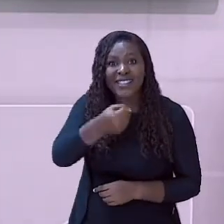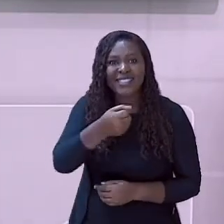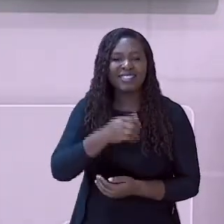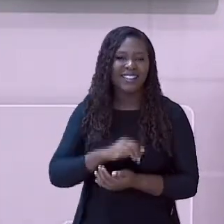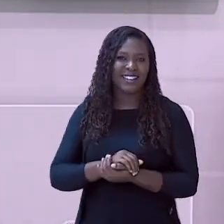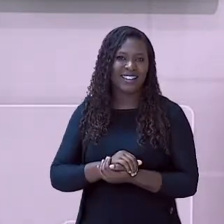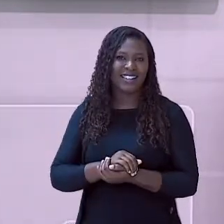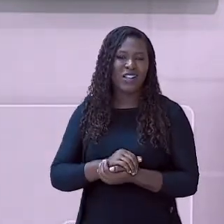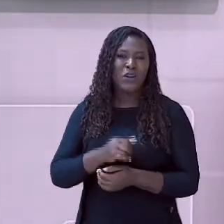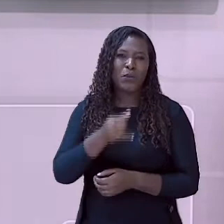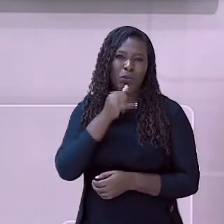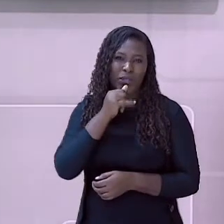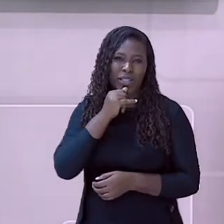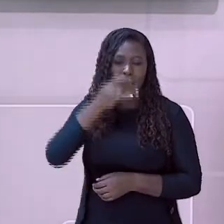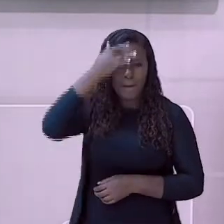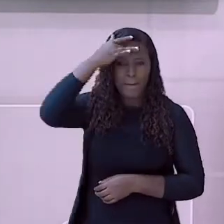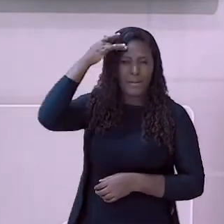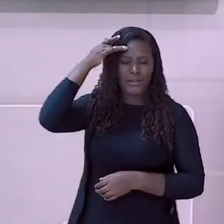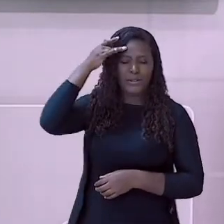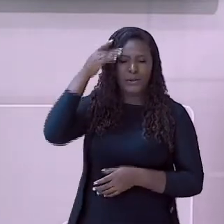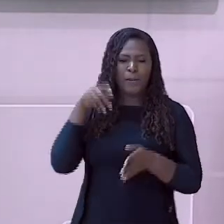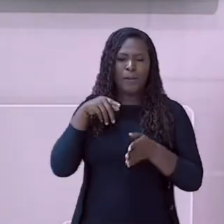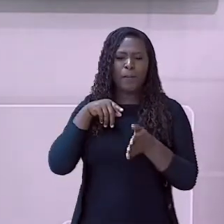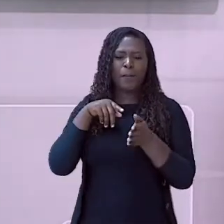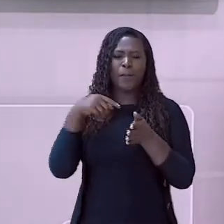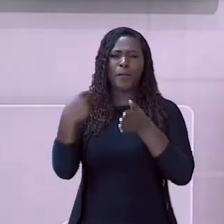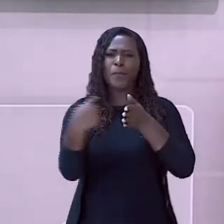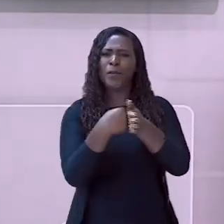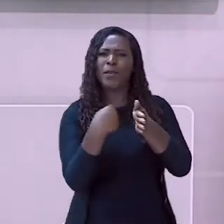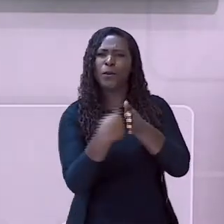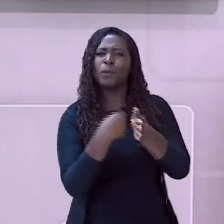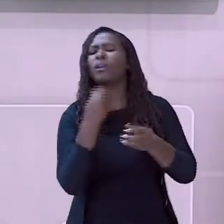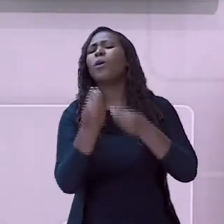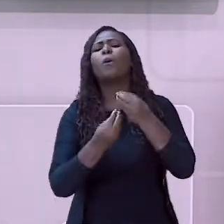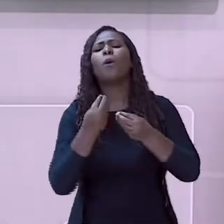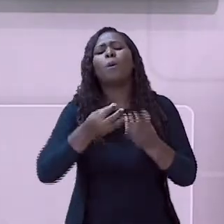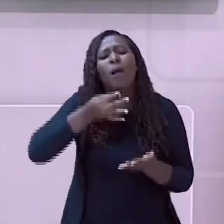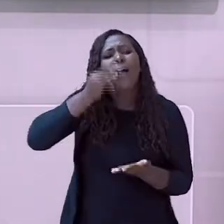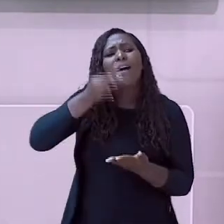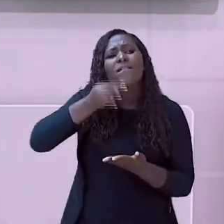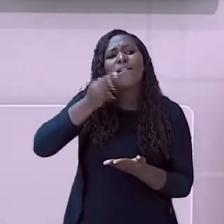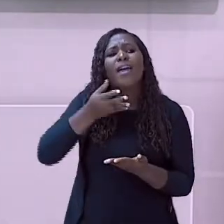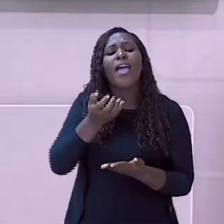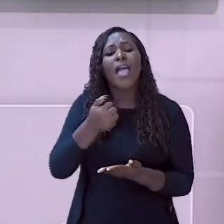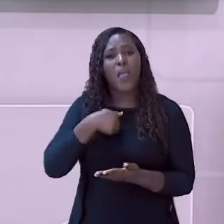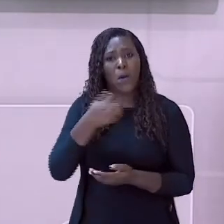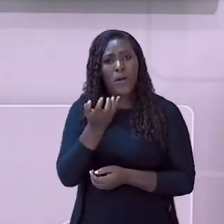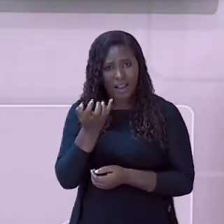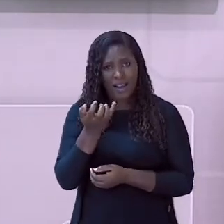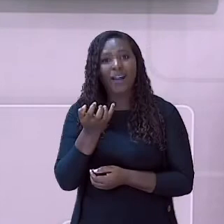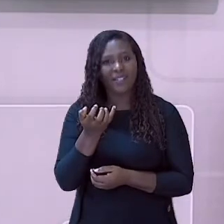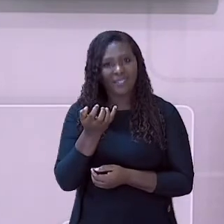pra gente, para saber como a gente quer o nosso café. Vamos conhecer um pouco mais sobre esse gênero?